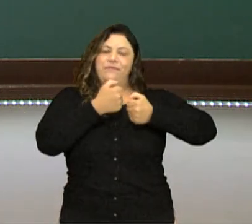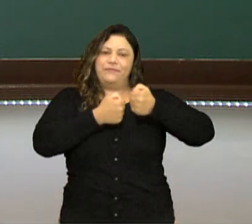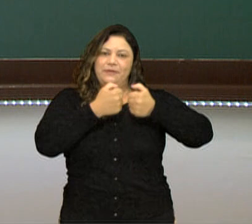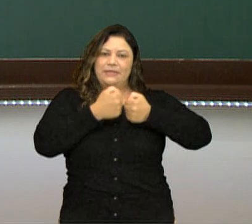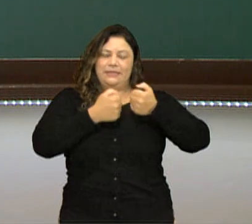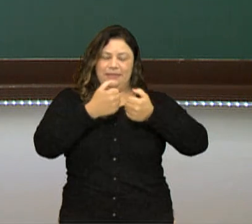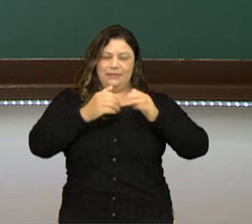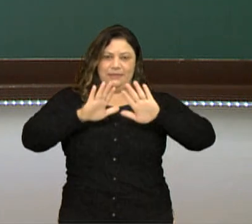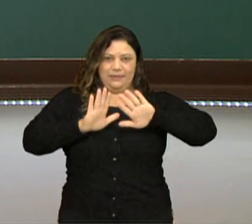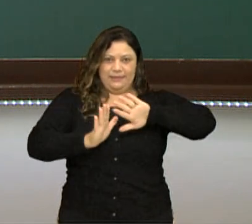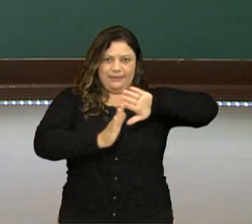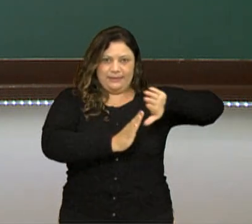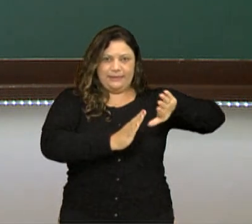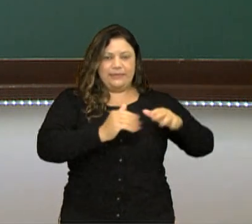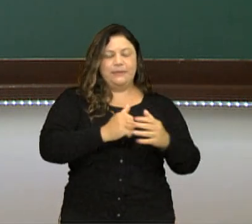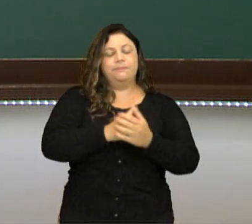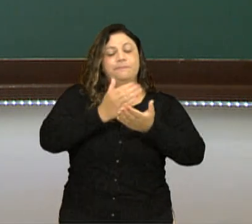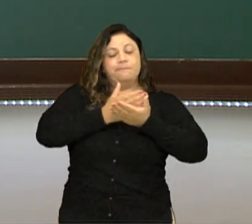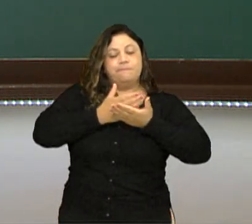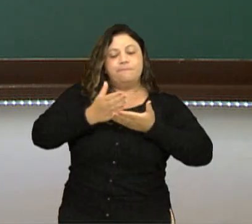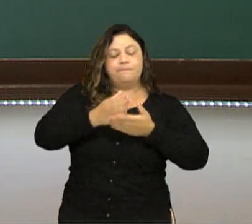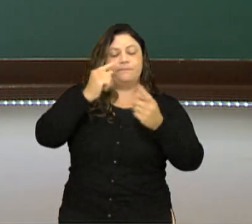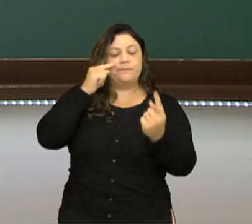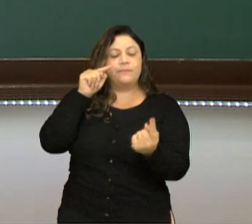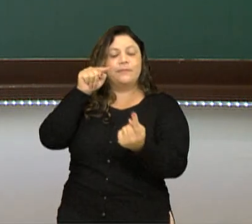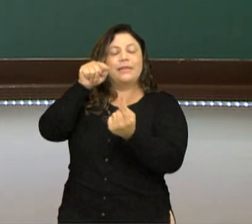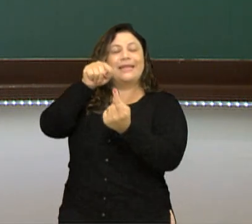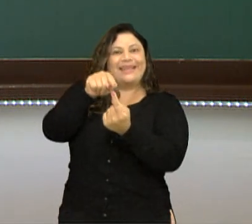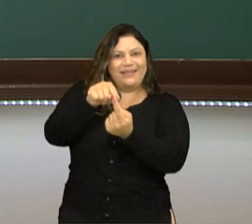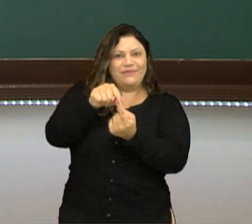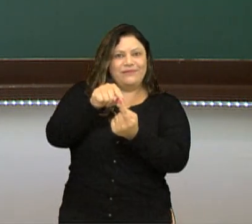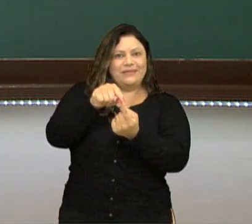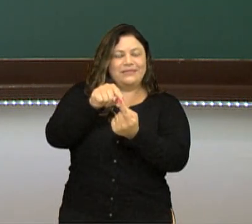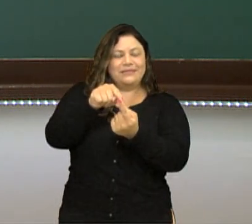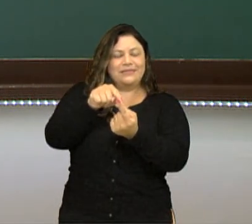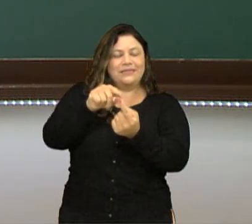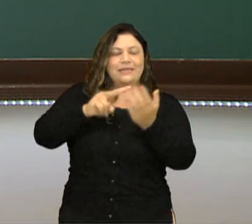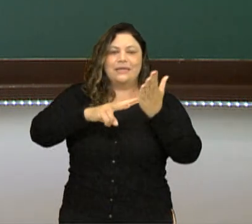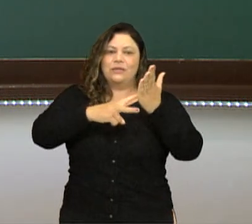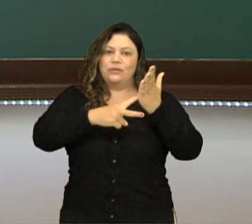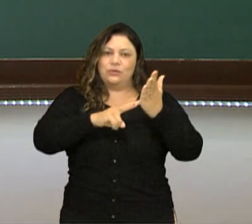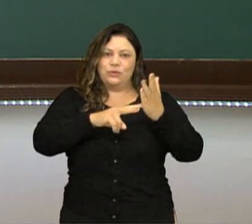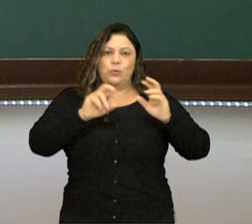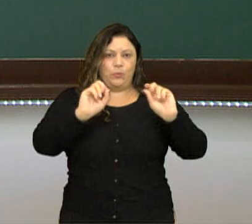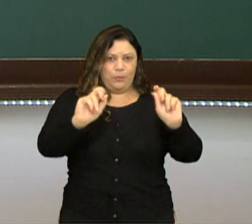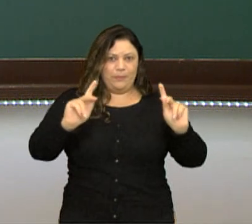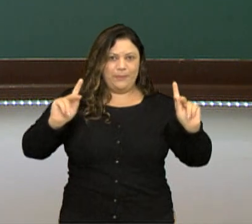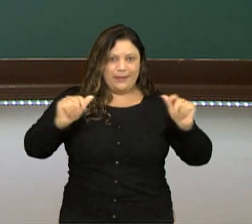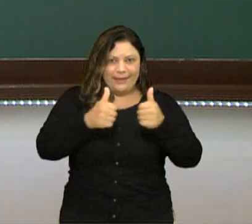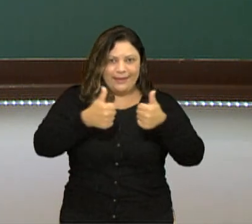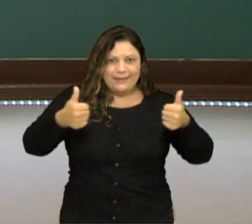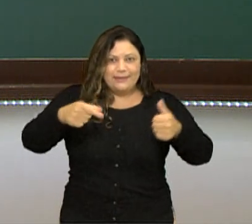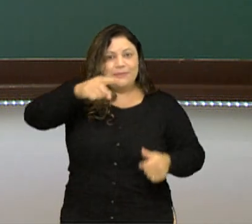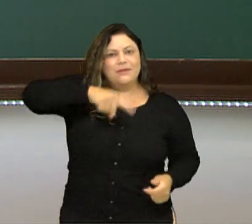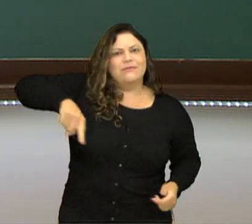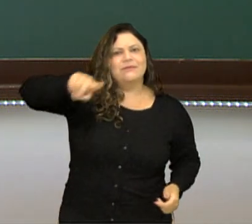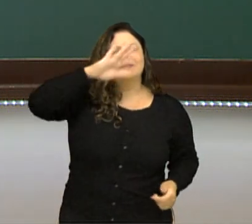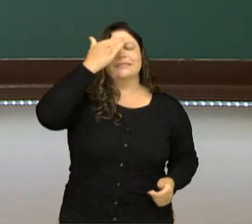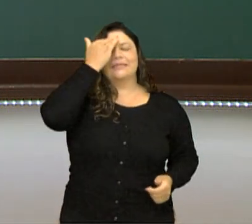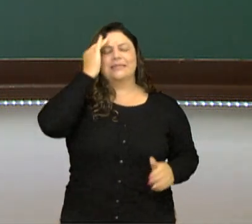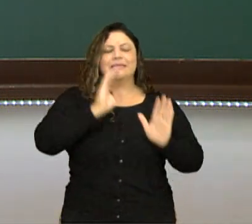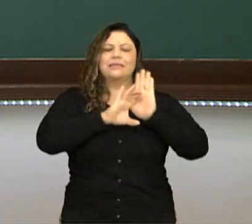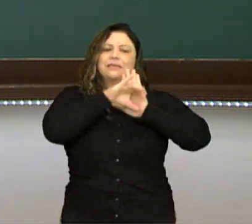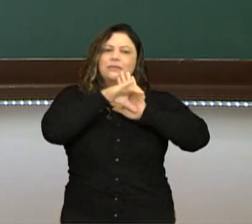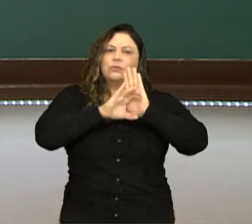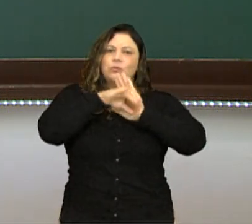partir de agora nós vamos dar uma ênfase grande na óptica geométrica. E é claro, para você entender os